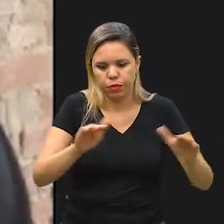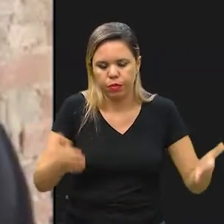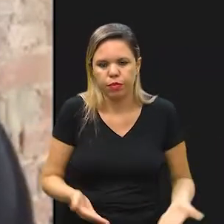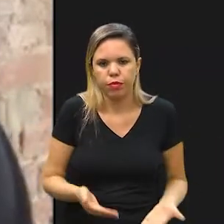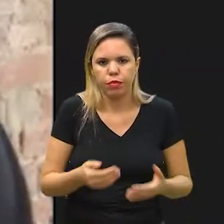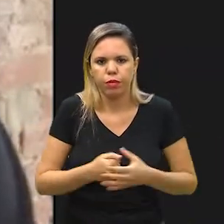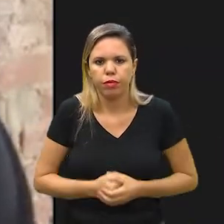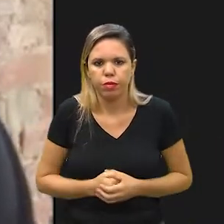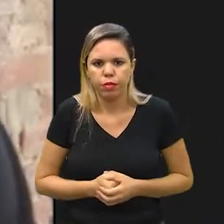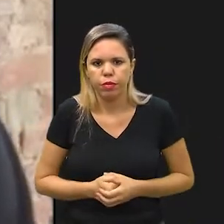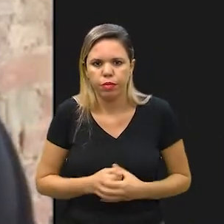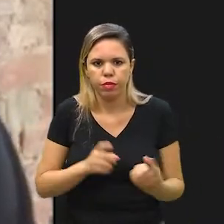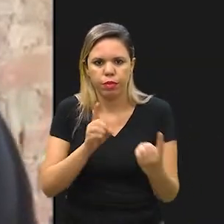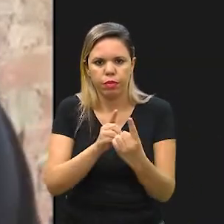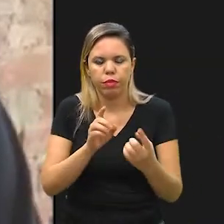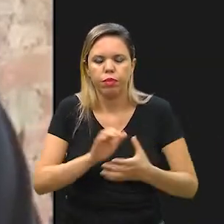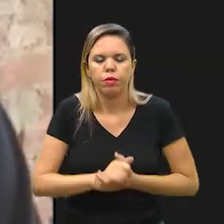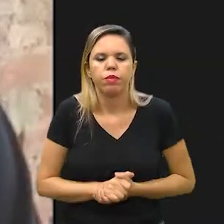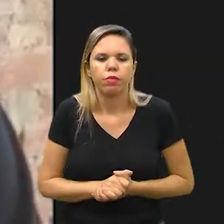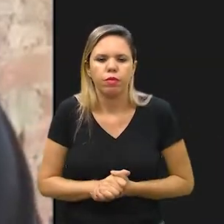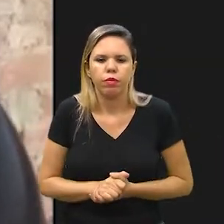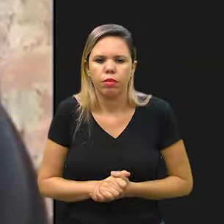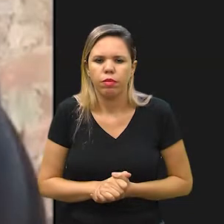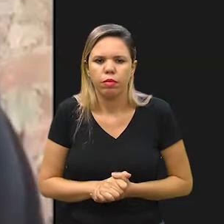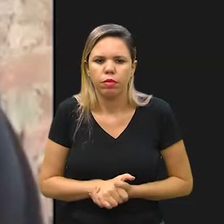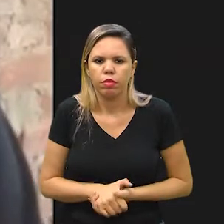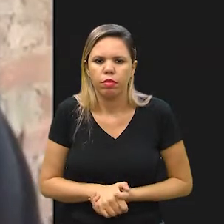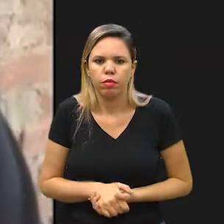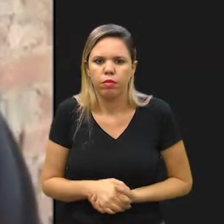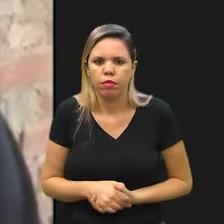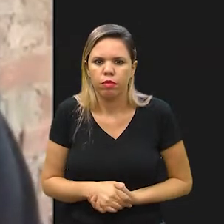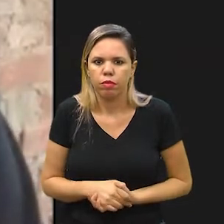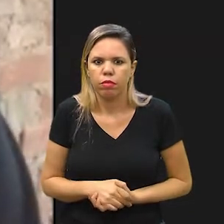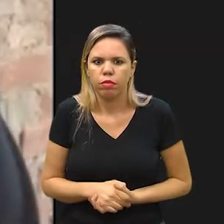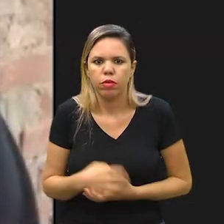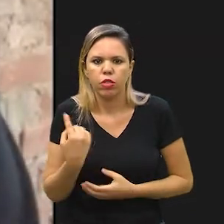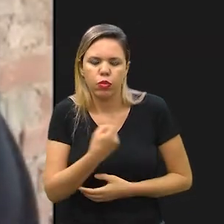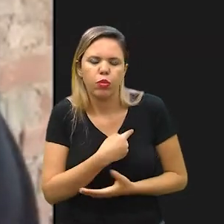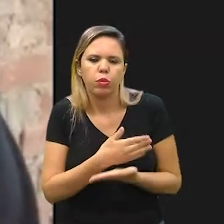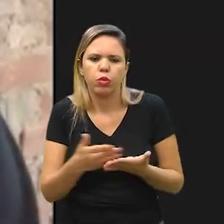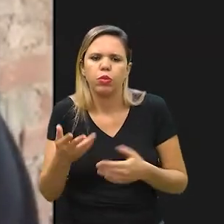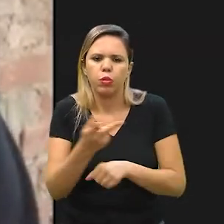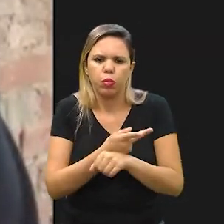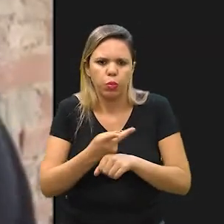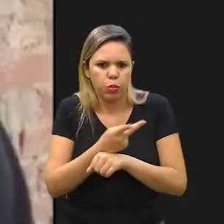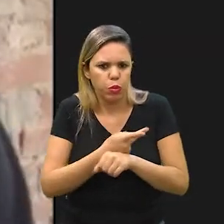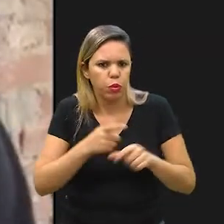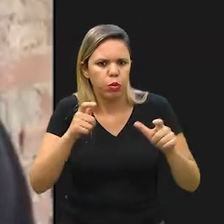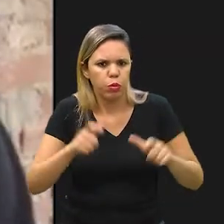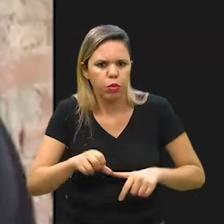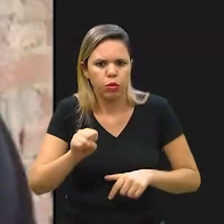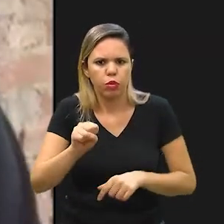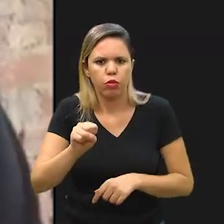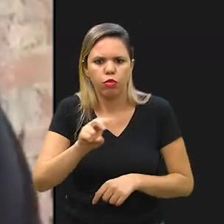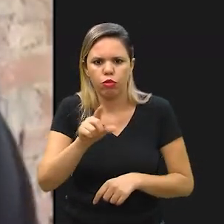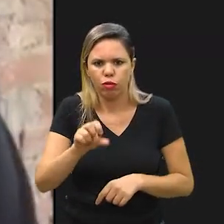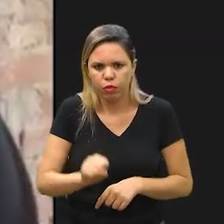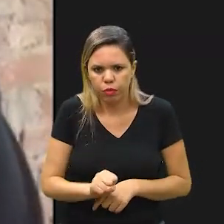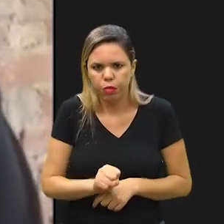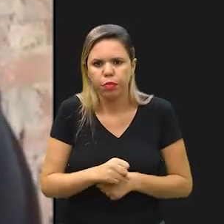né, para atendimento. E aí a gente começou a procurar local em Souzas, a